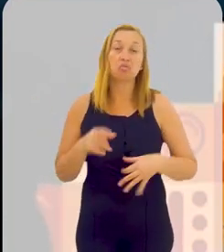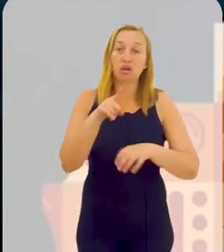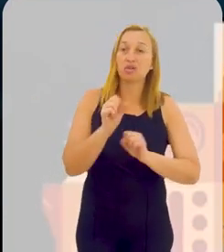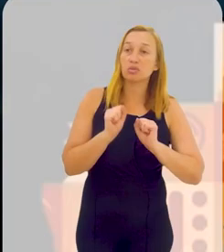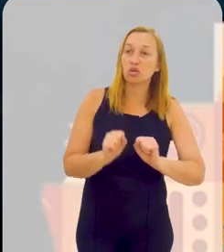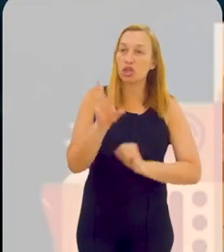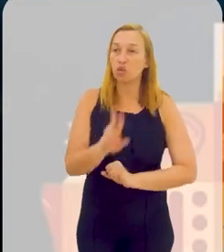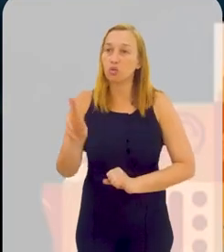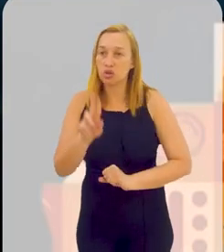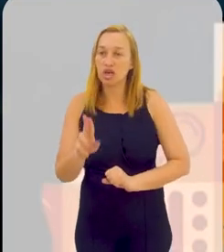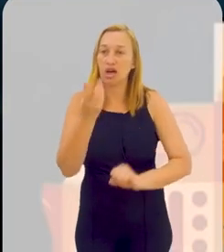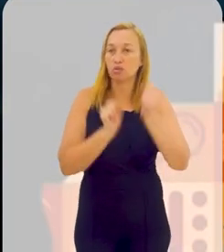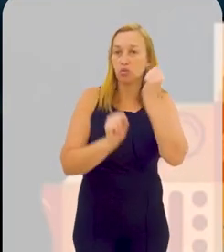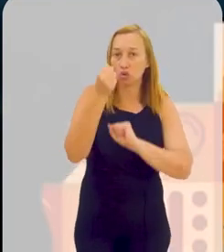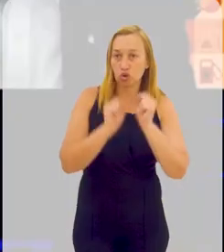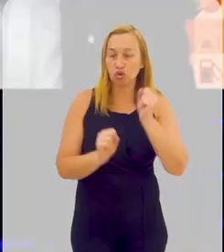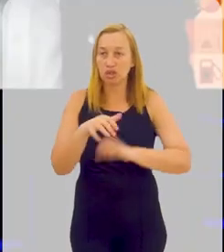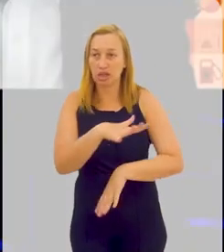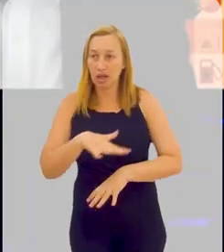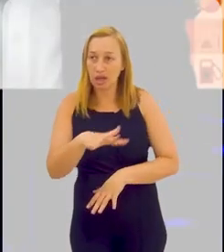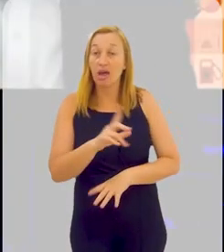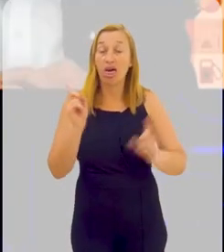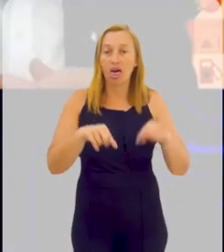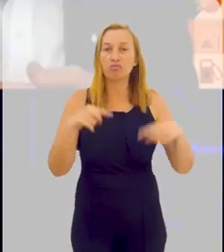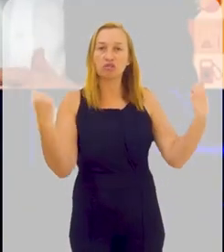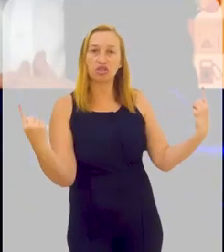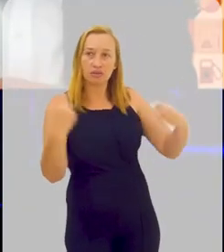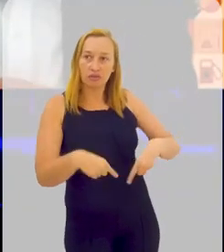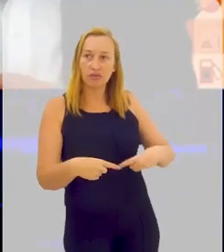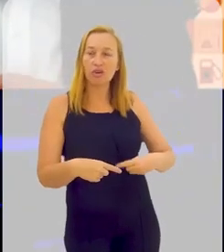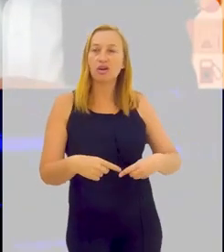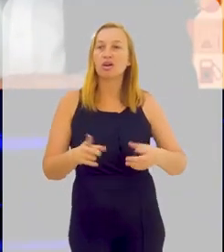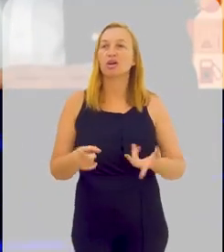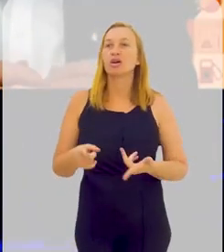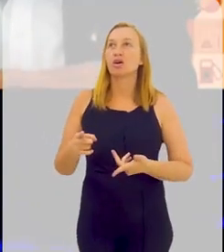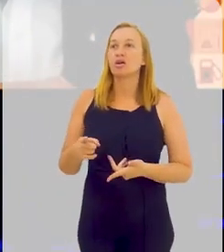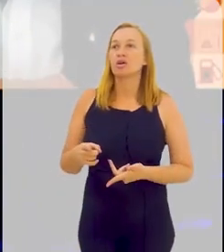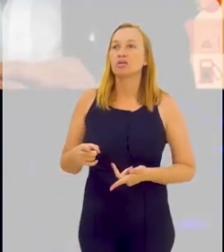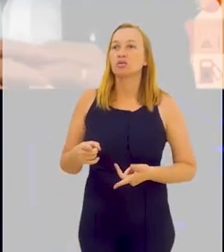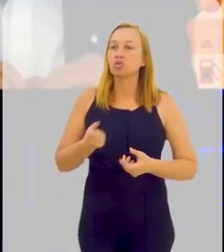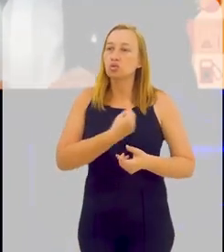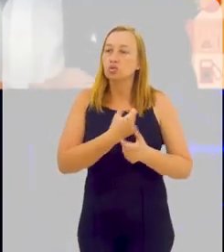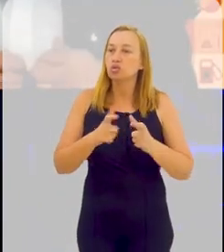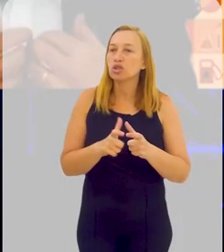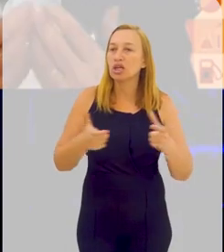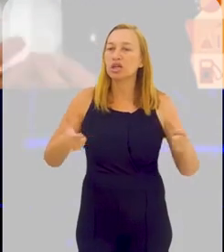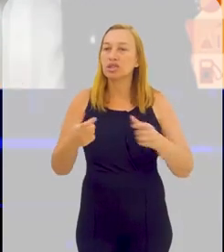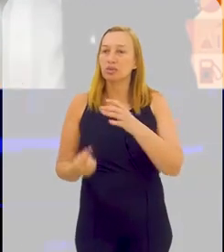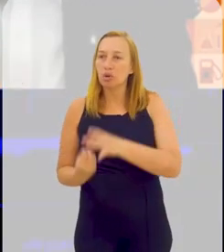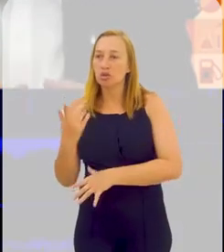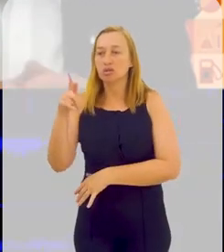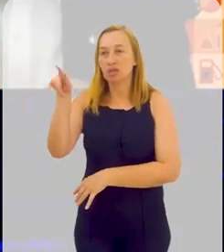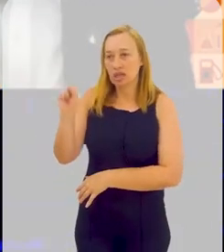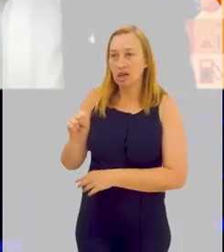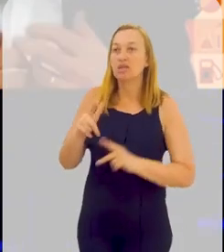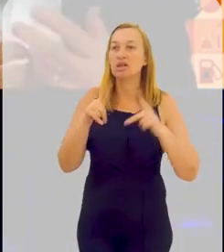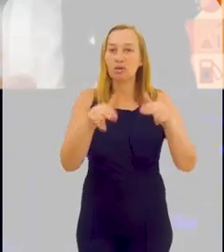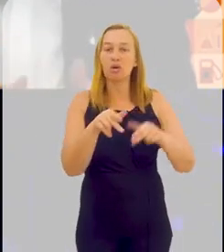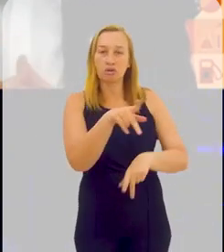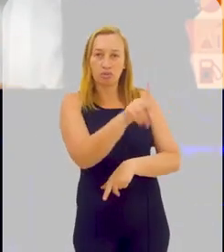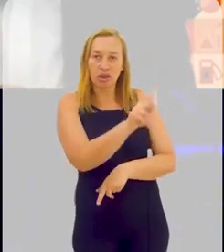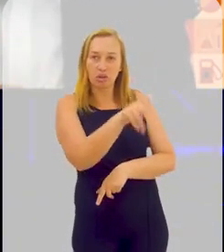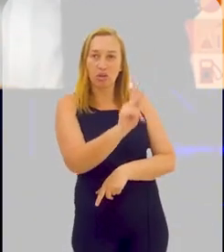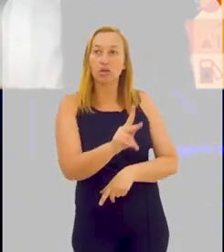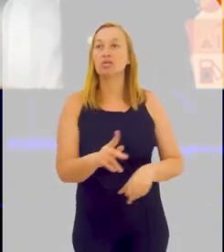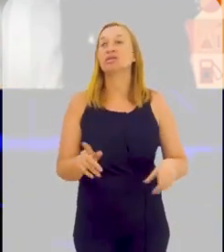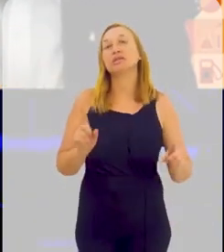perfeita para você usar no setor industrial. Então, esse é o desafio. A perspectiva é de aumento de produção de gás, assim como